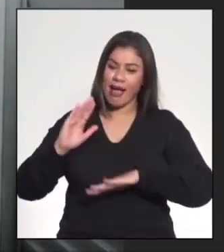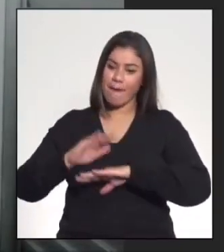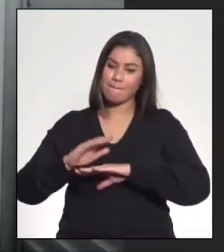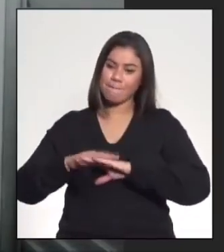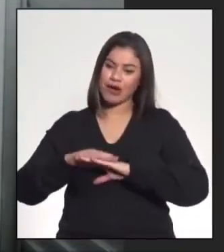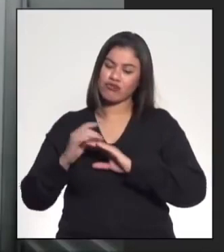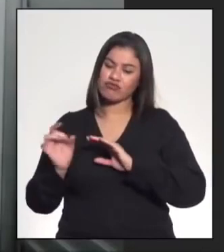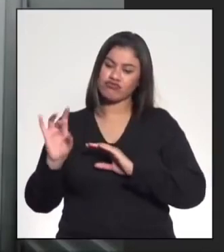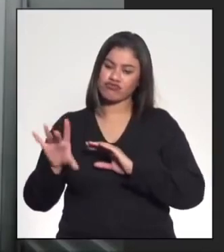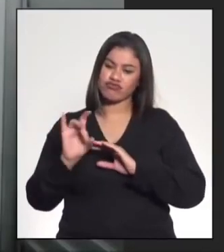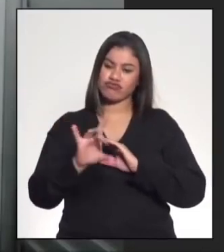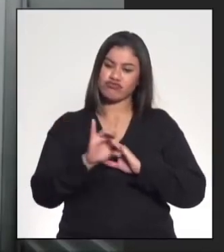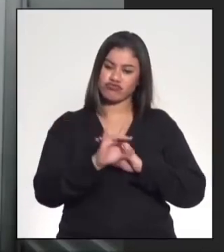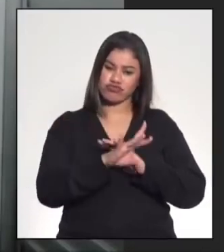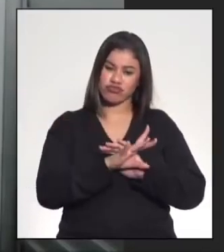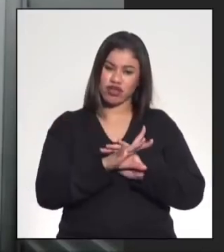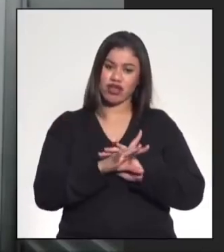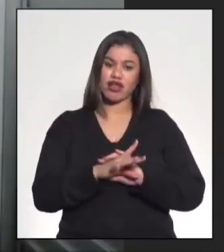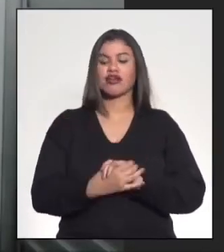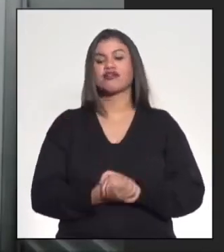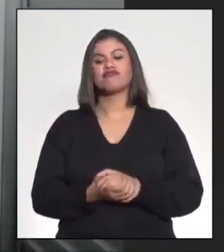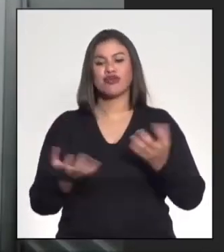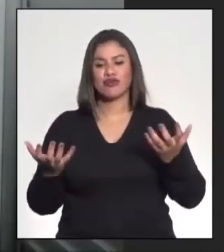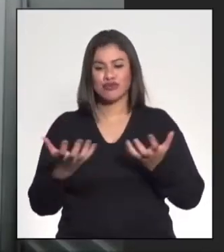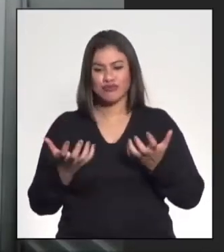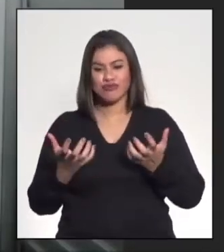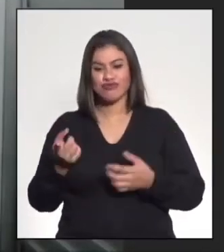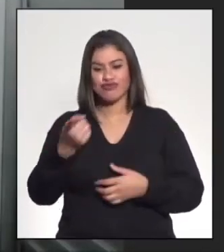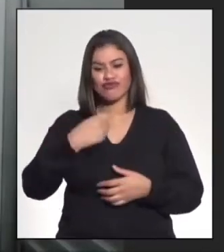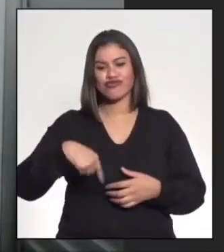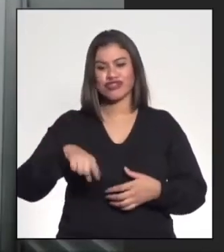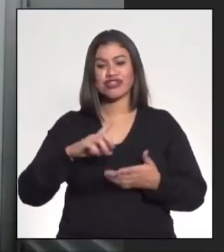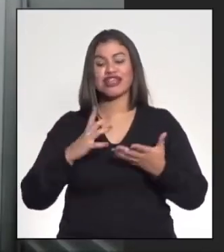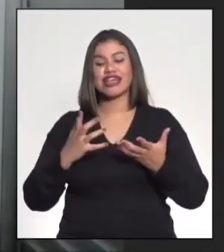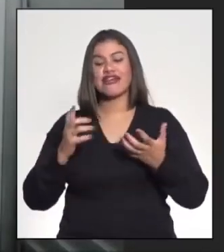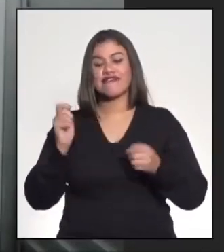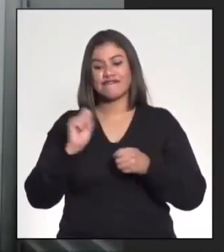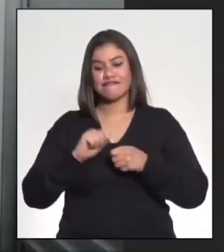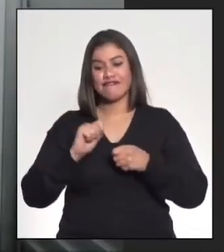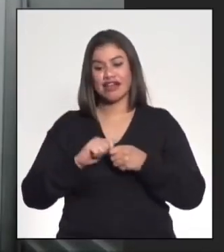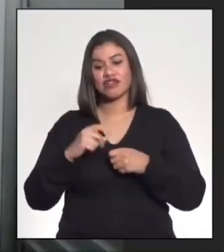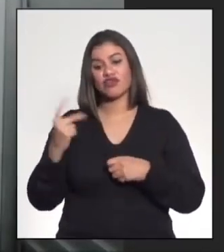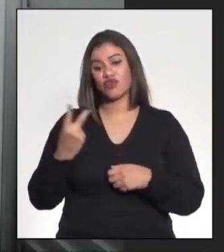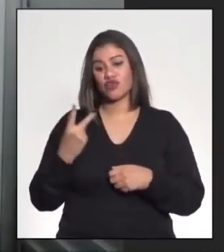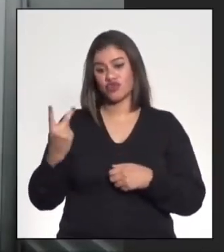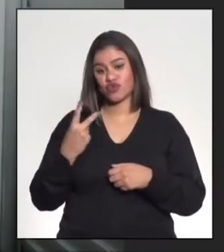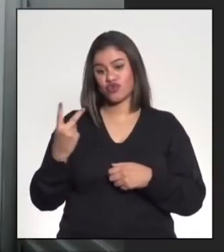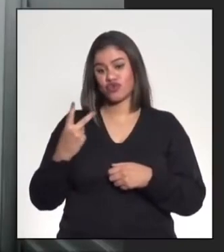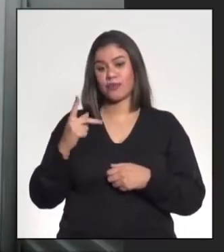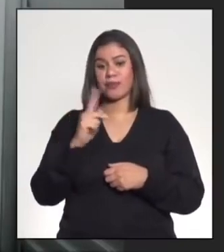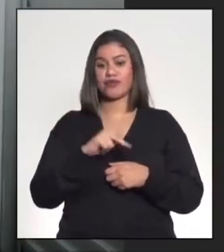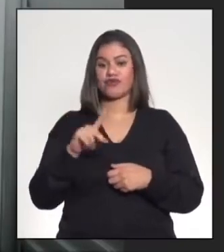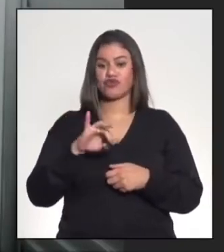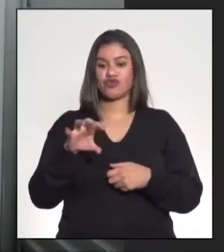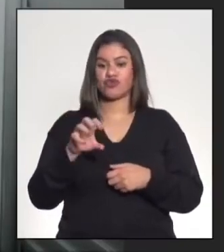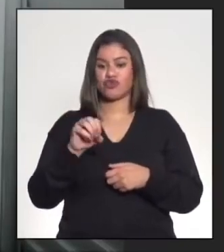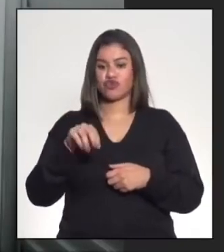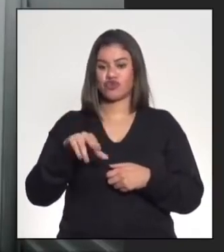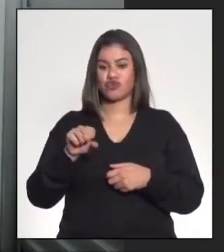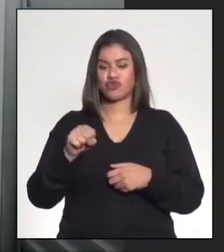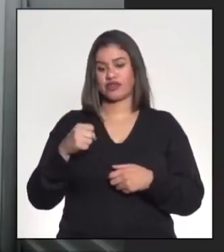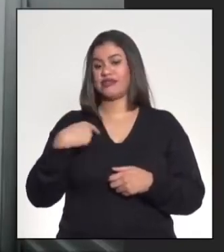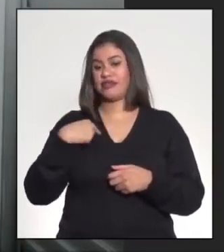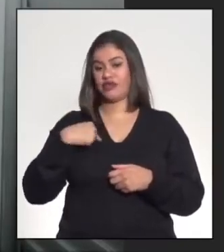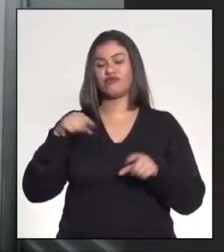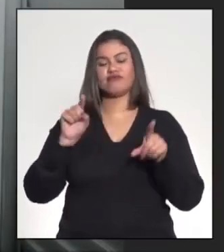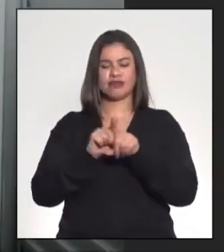Seria interessante que vocês fizessem, eu tenho certeza que vocês vão se divertir muito. Eu e o professor Jonas, nós vamos fazer também. Então, como que